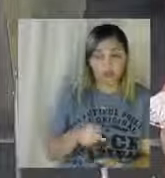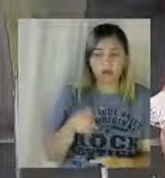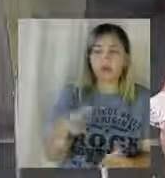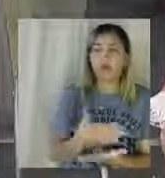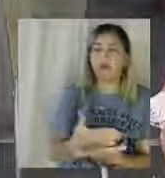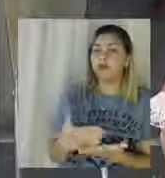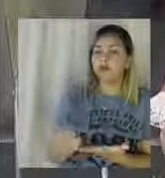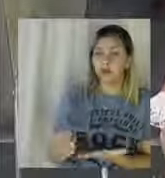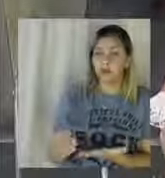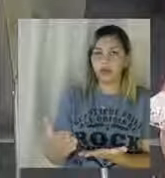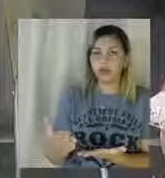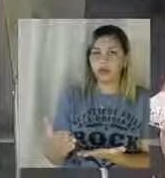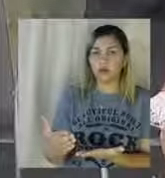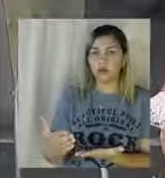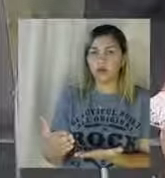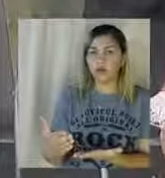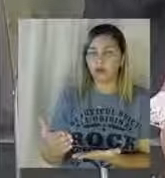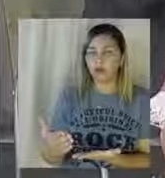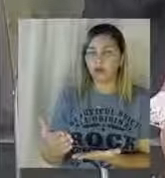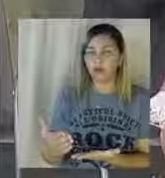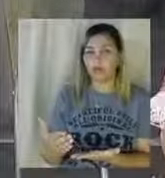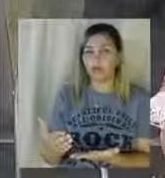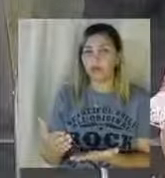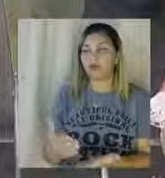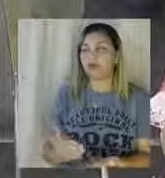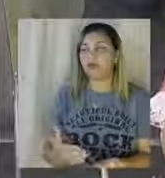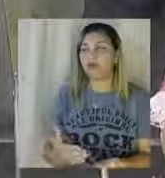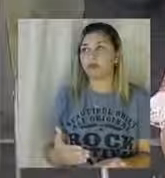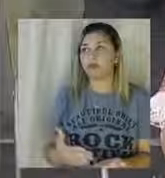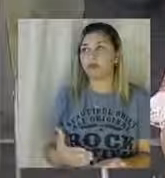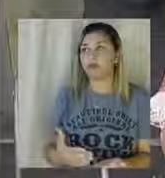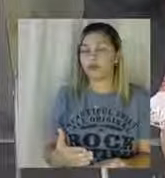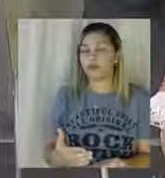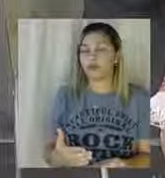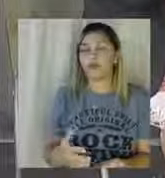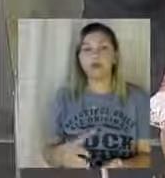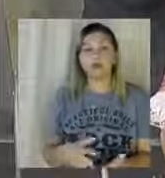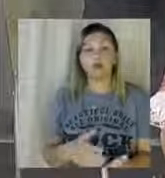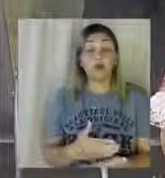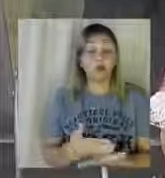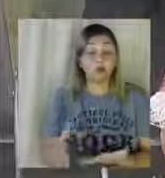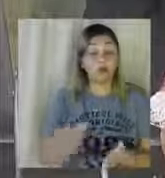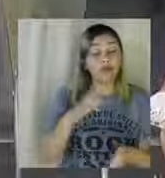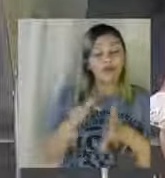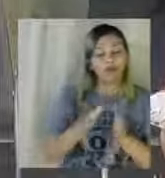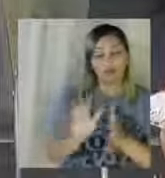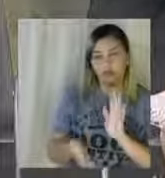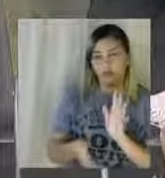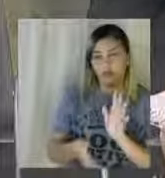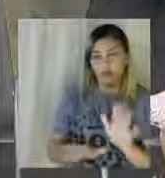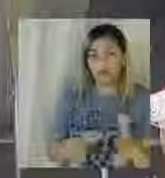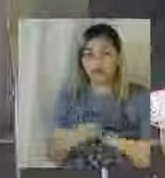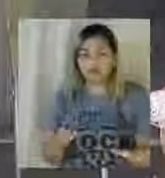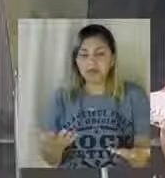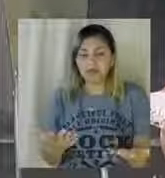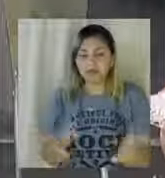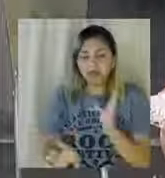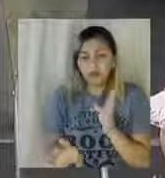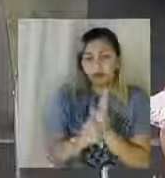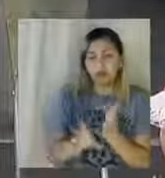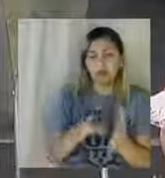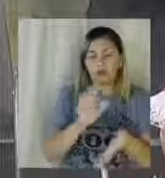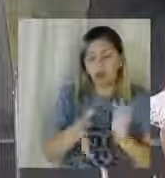começou, ou você começou a tua iniciação em Libras? Como foi o teu encontro, a